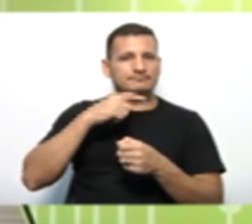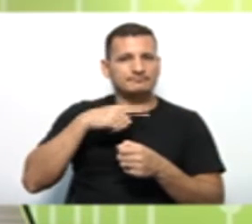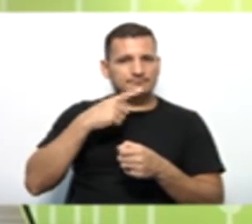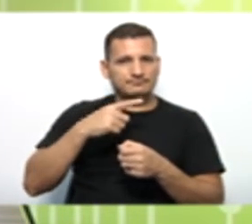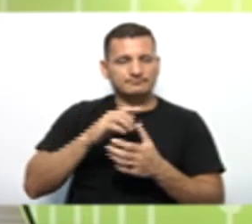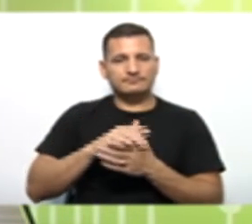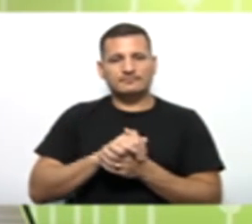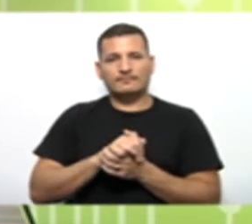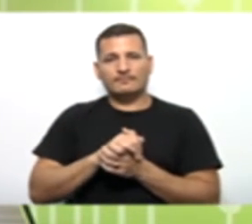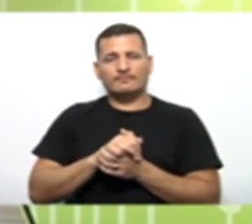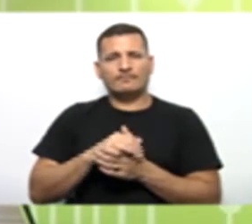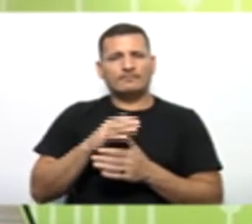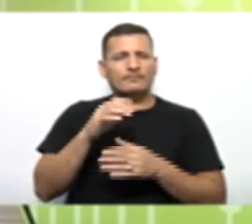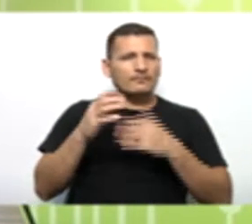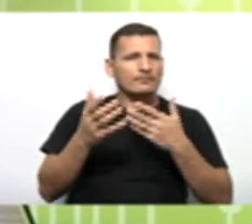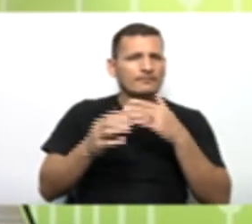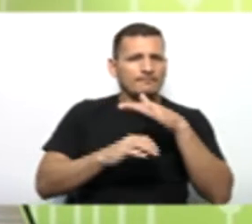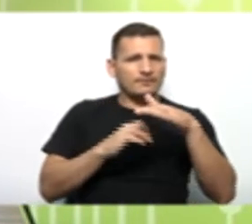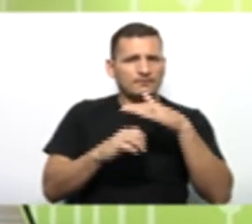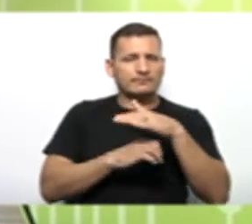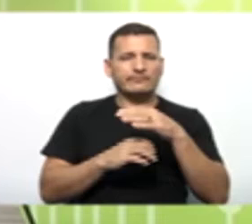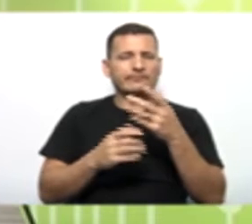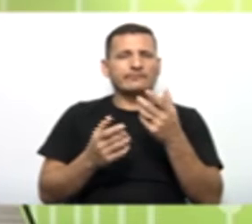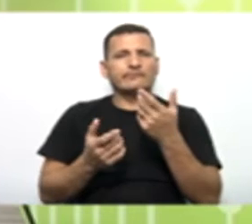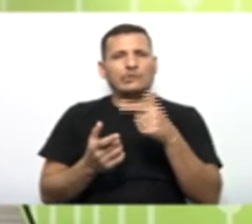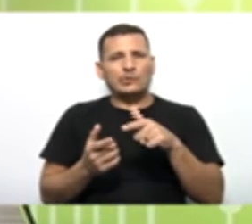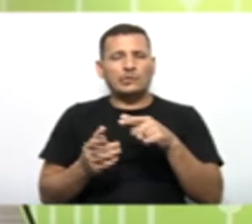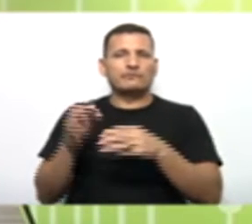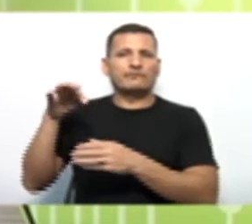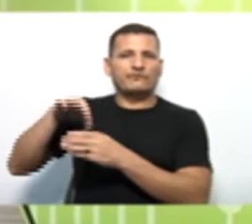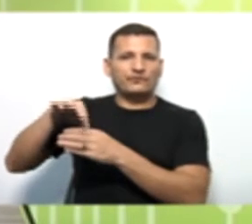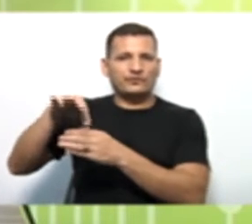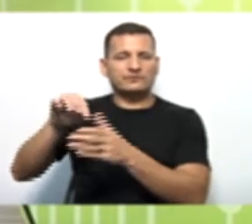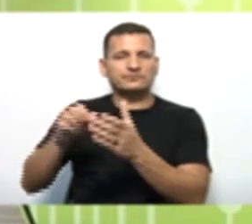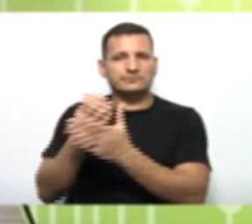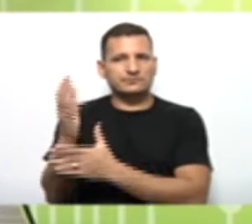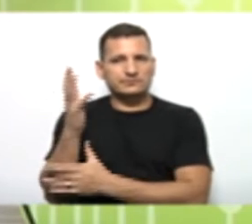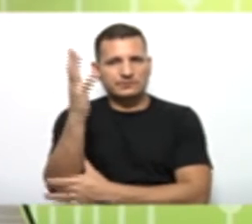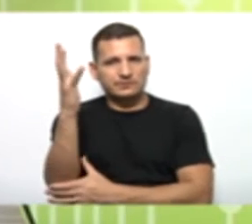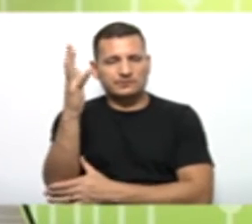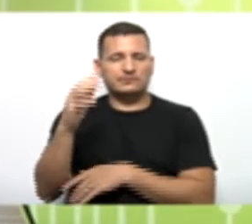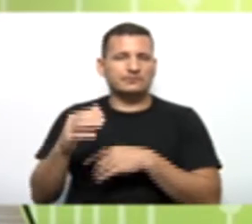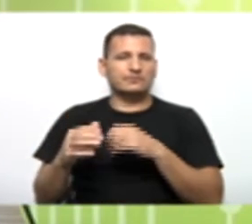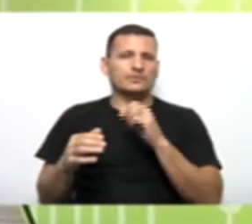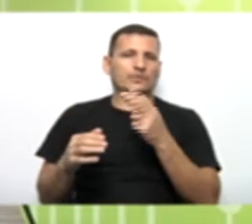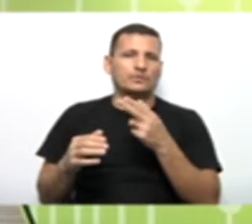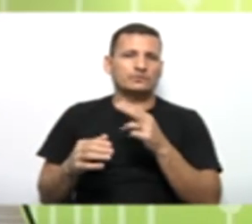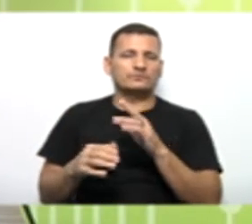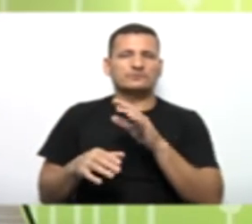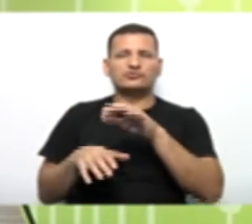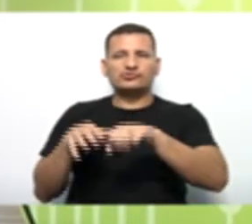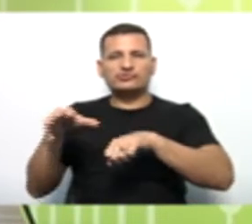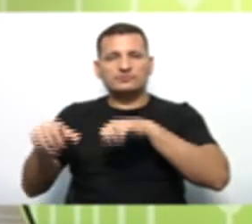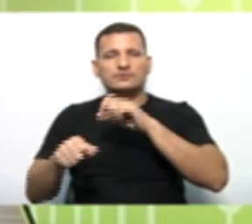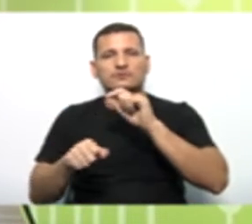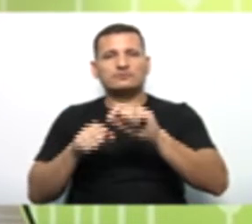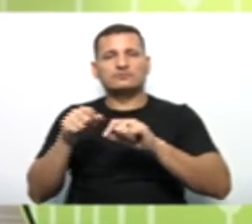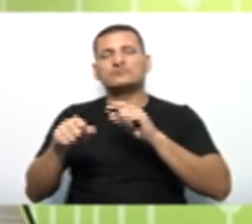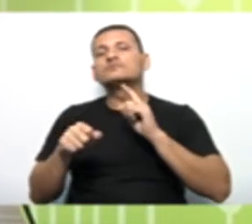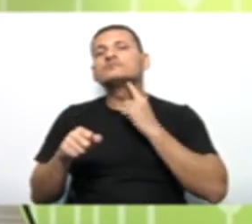empresa procure reflorestar aquelas áreas, procure retirar o resíduo de onde